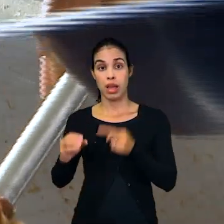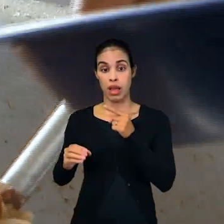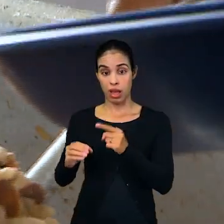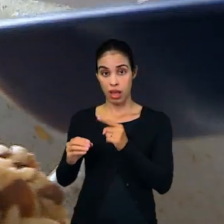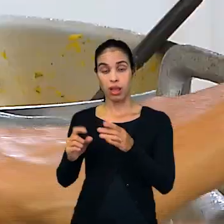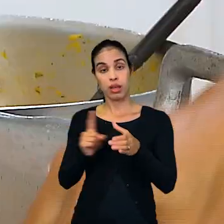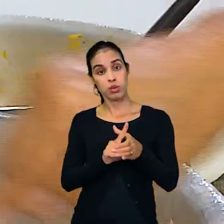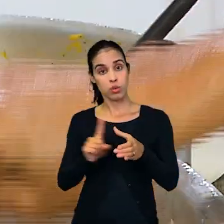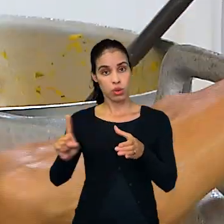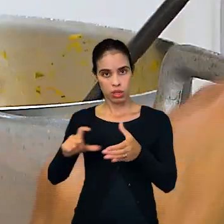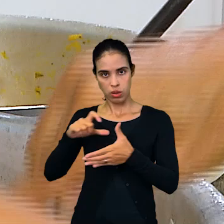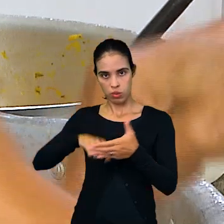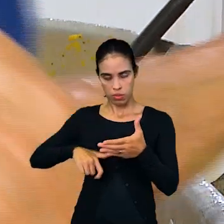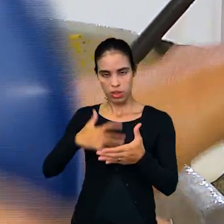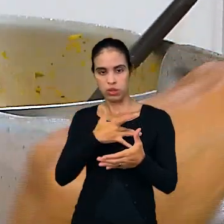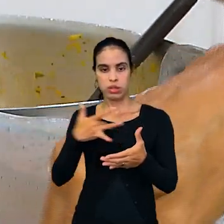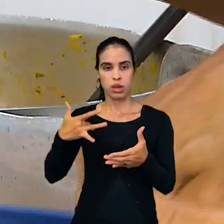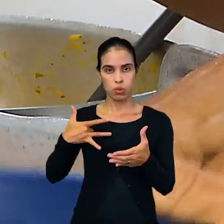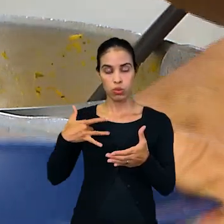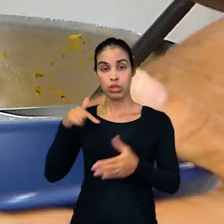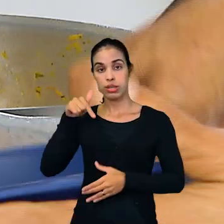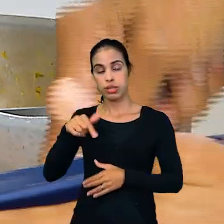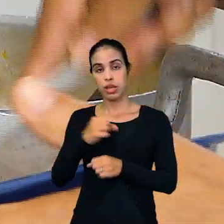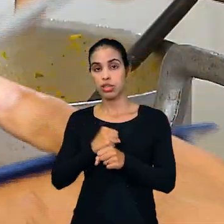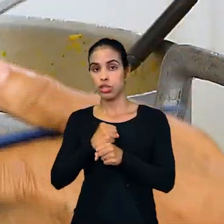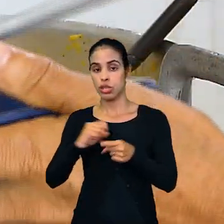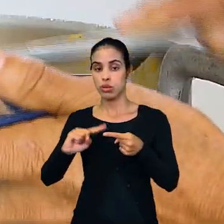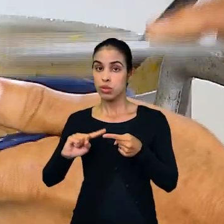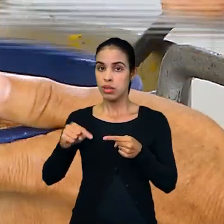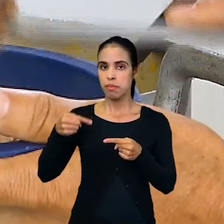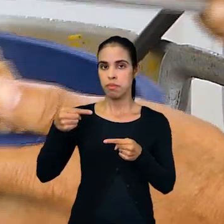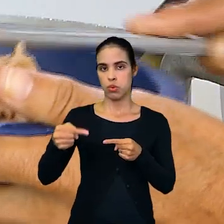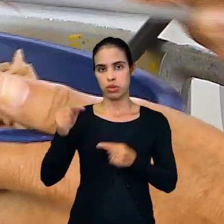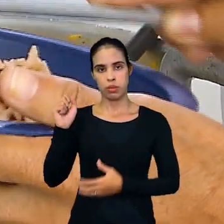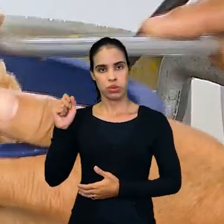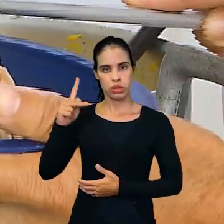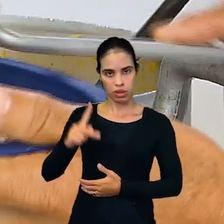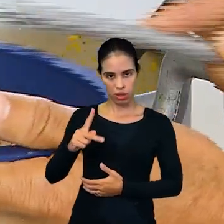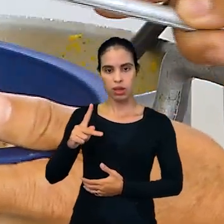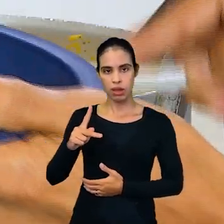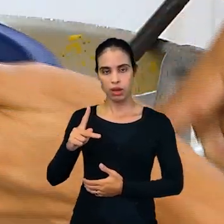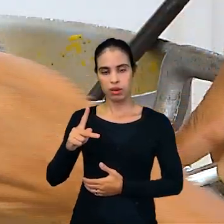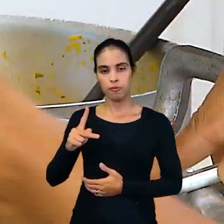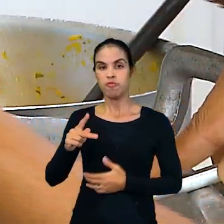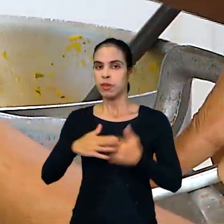Santa Catarina. Ela foi excluída do plano de saúde 7 anos depois de ter